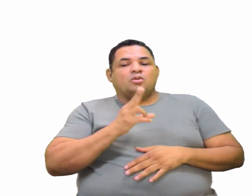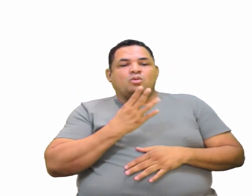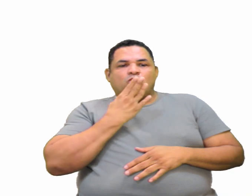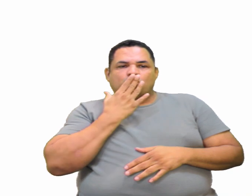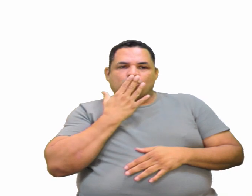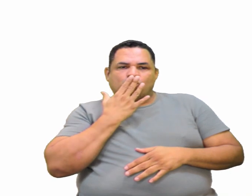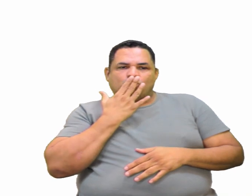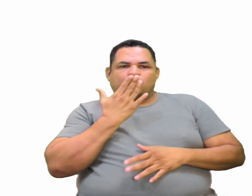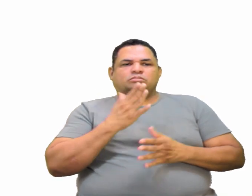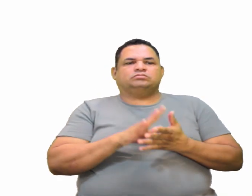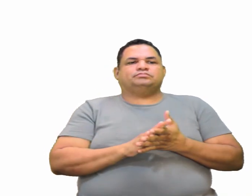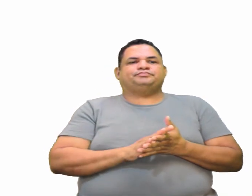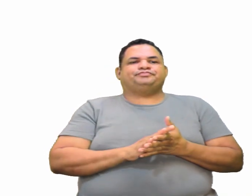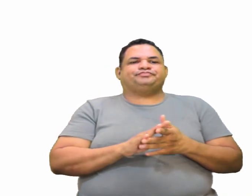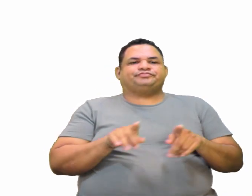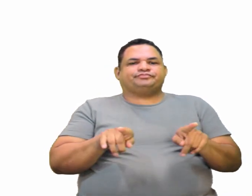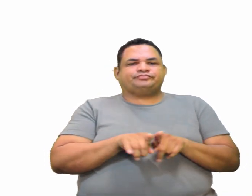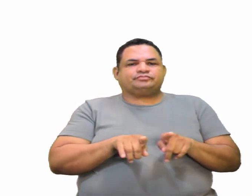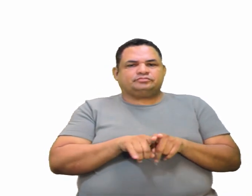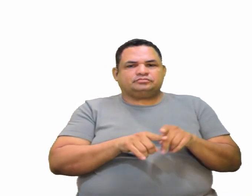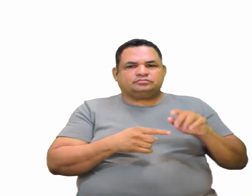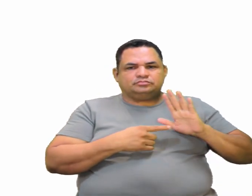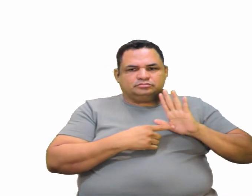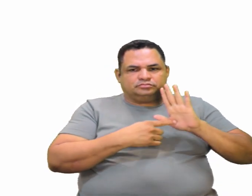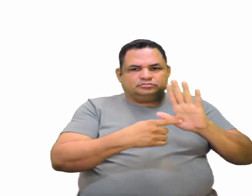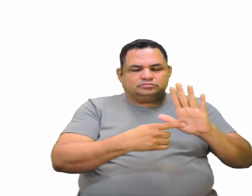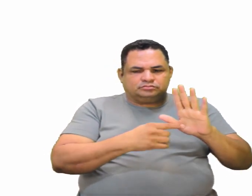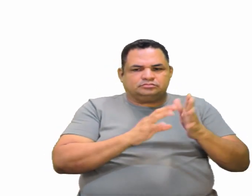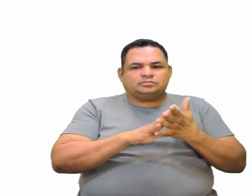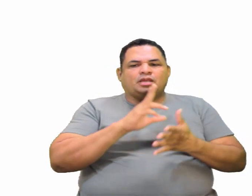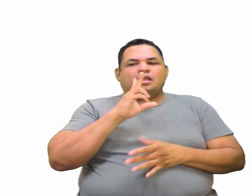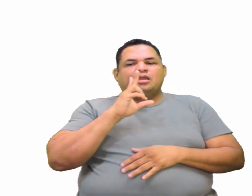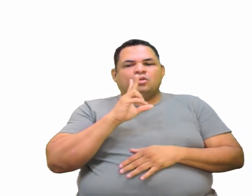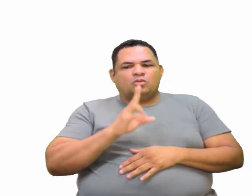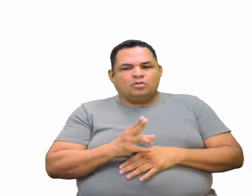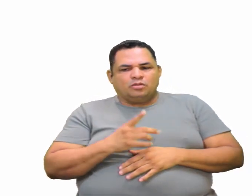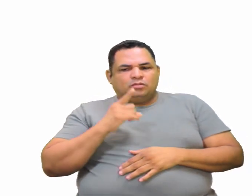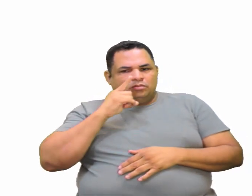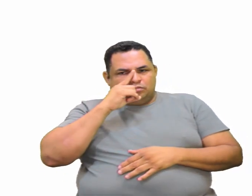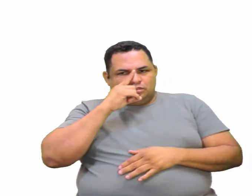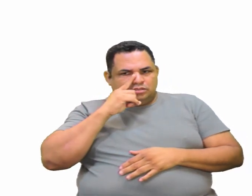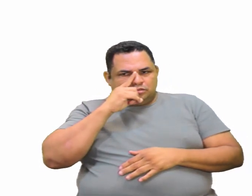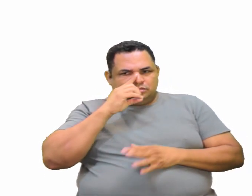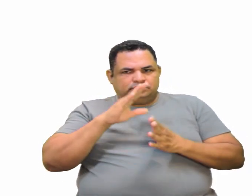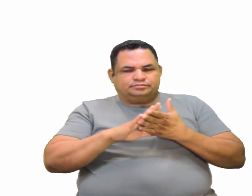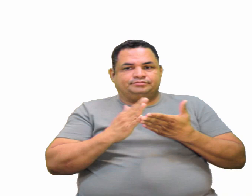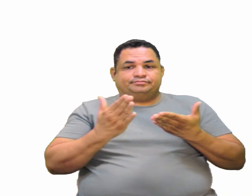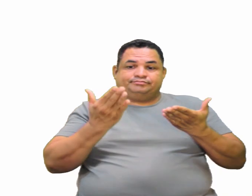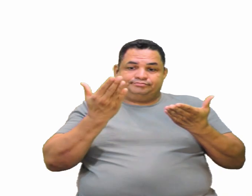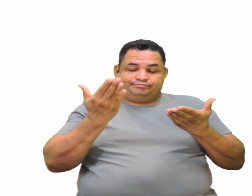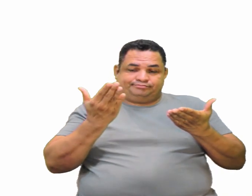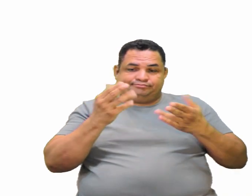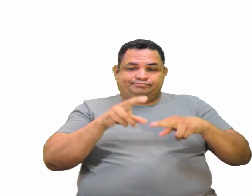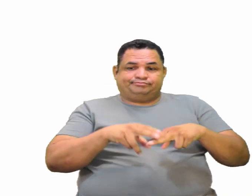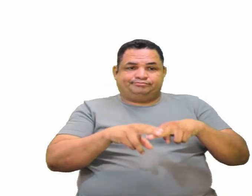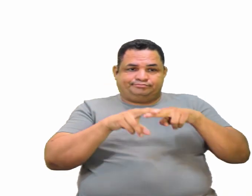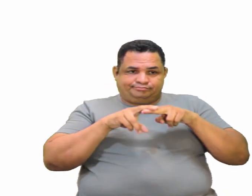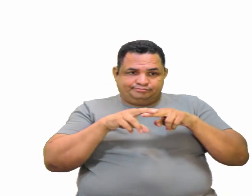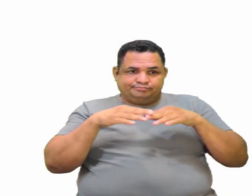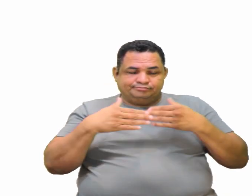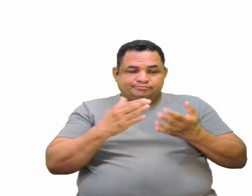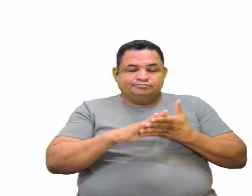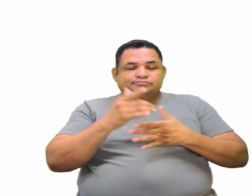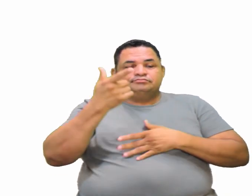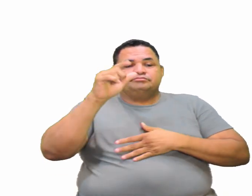mesma coloração e também apresentarem o mesmo risco. Desse